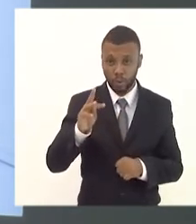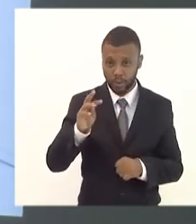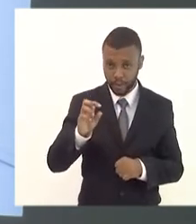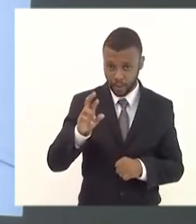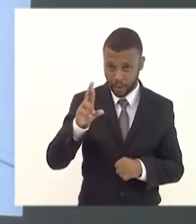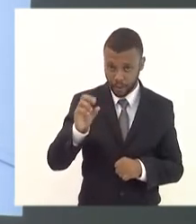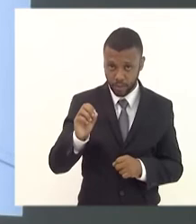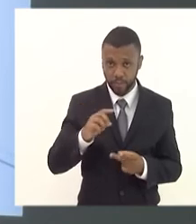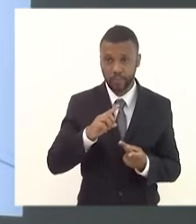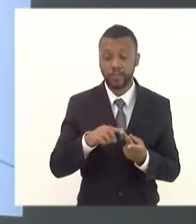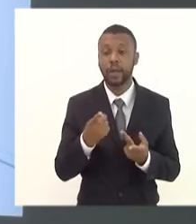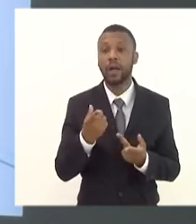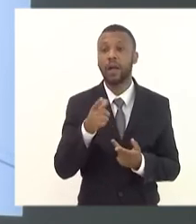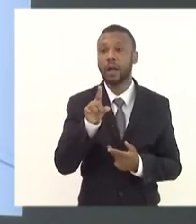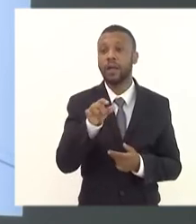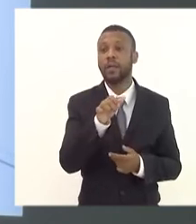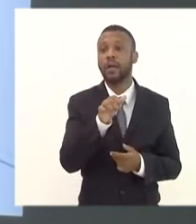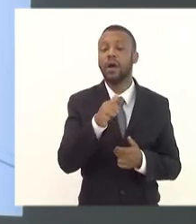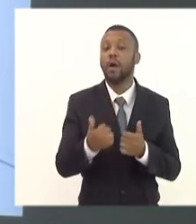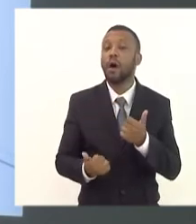o auxiliar do Sarapuí.